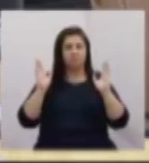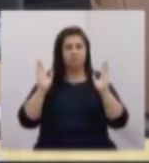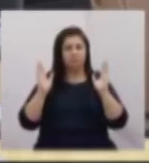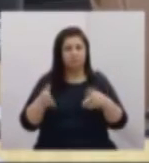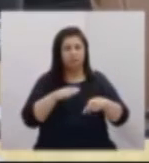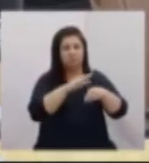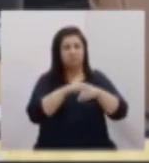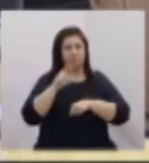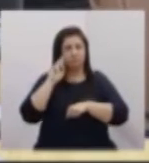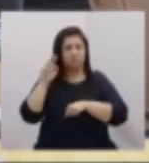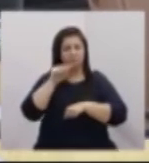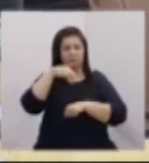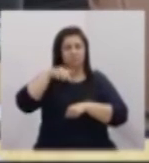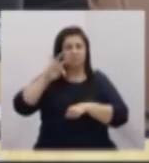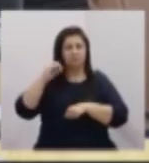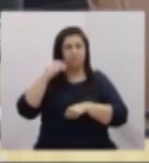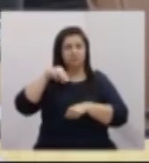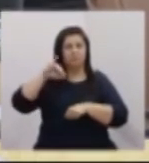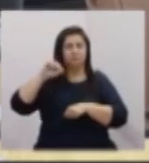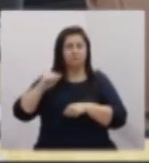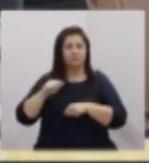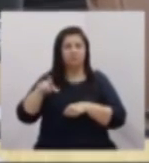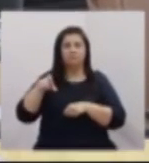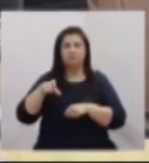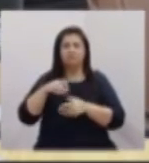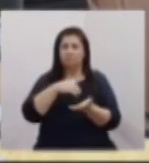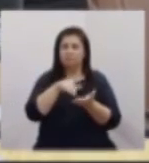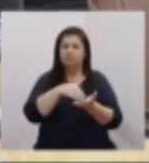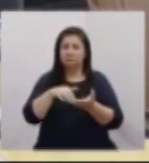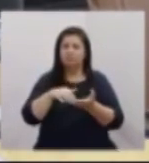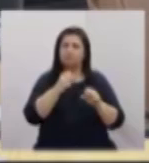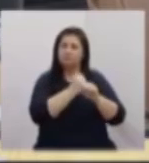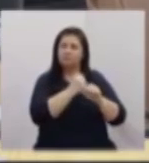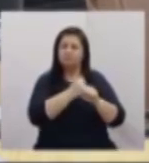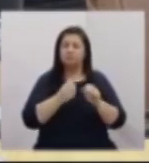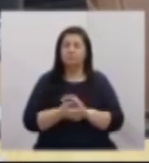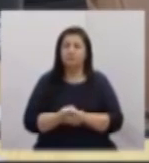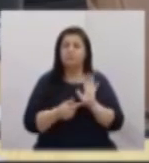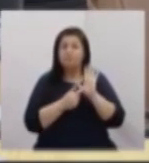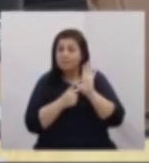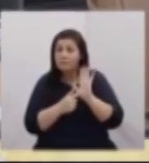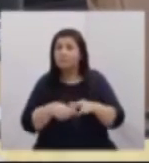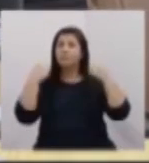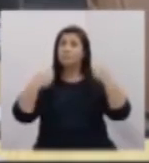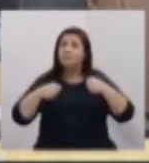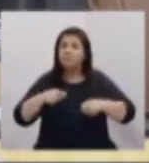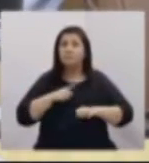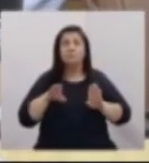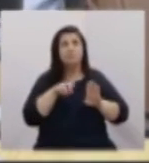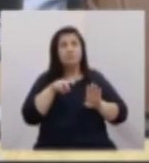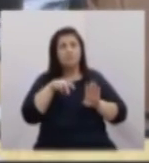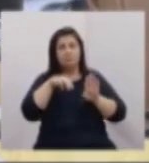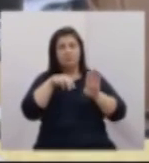Roberto Martins, ex-secretário de Infraestrutura, ao local, salientando a necessidade de construir a rampa